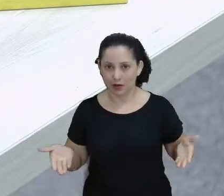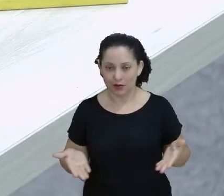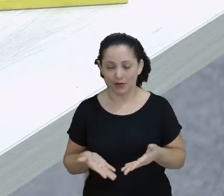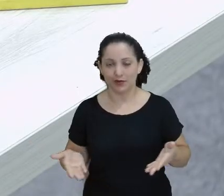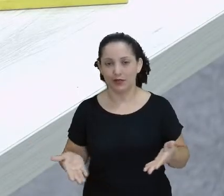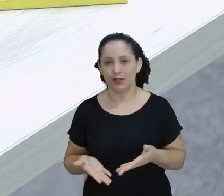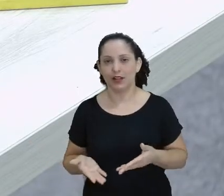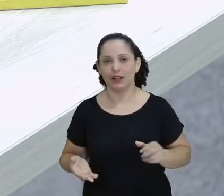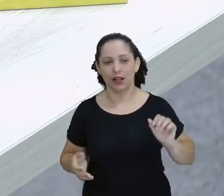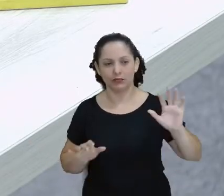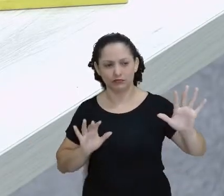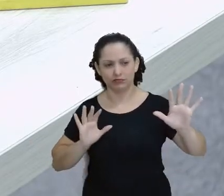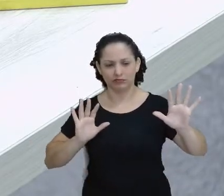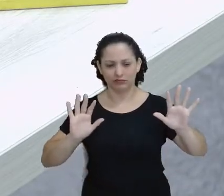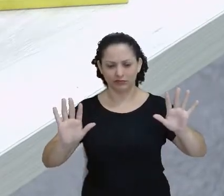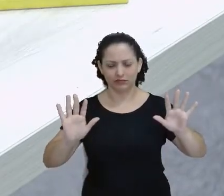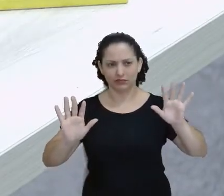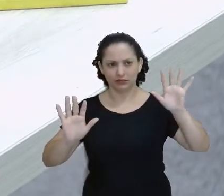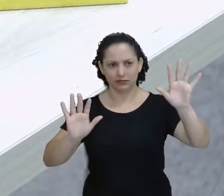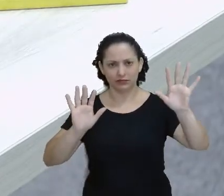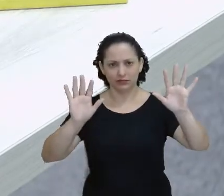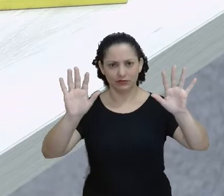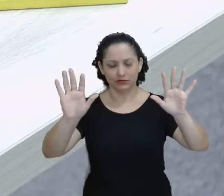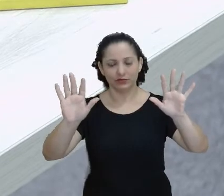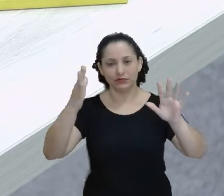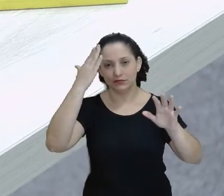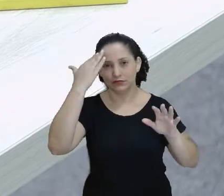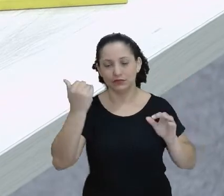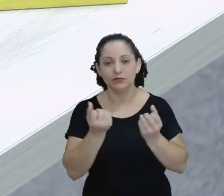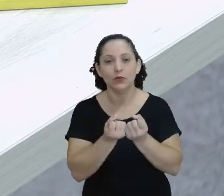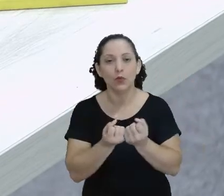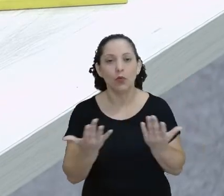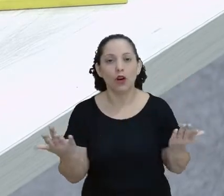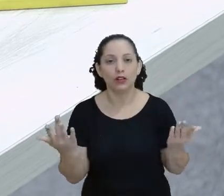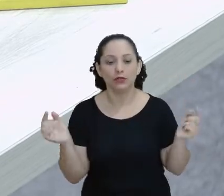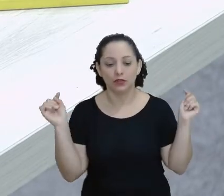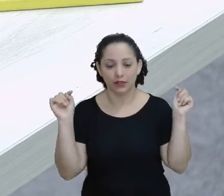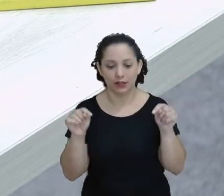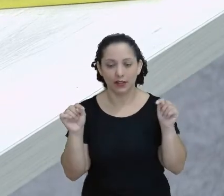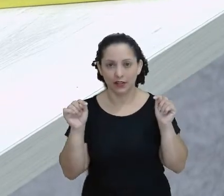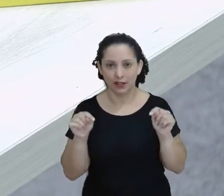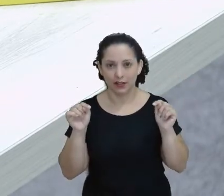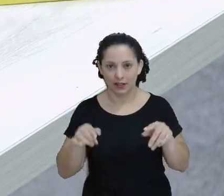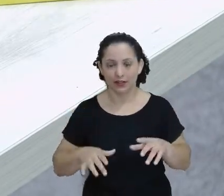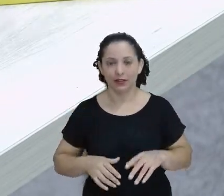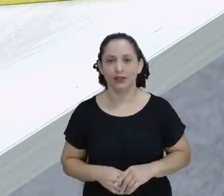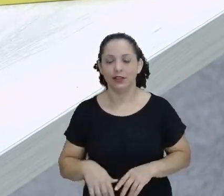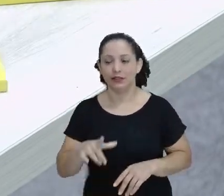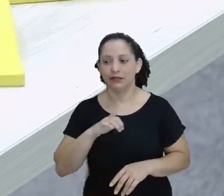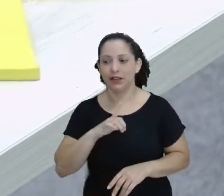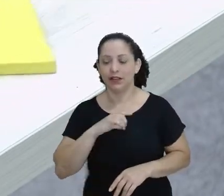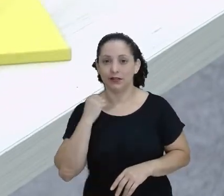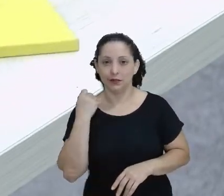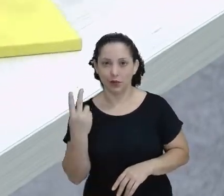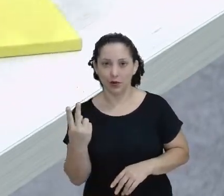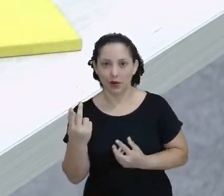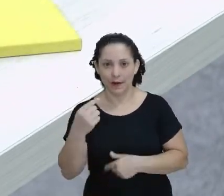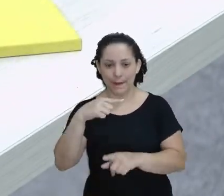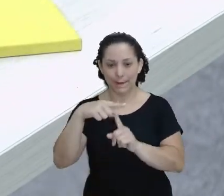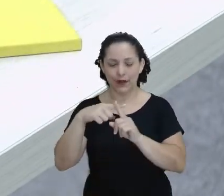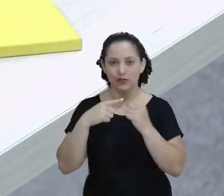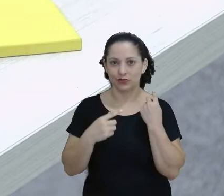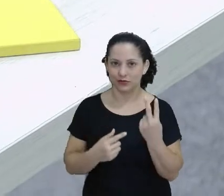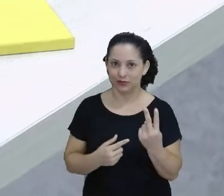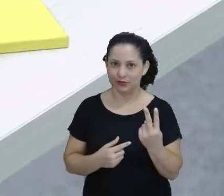sobrepondo essas figuras para saber quanto tem a área da minha casinha. Então, aqui eu já tenho 2, com mais 2,